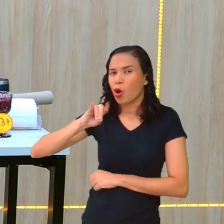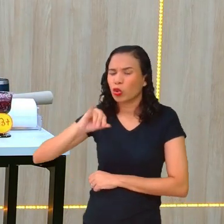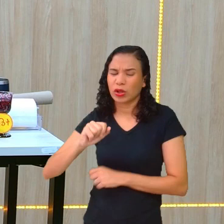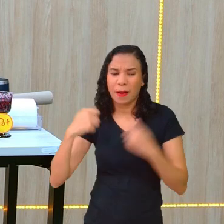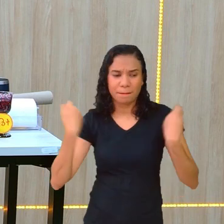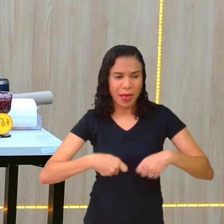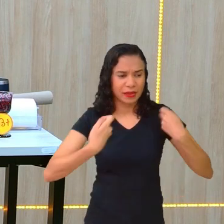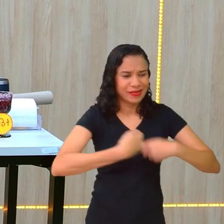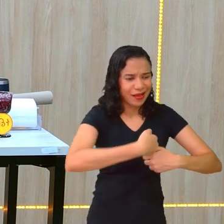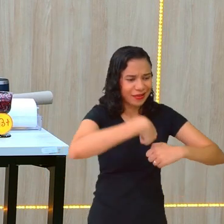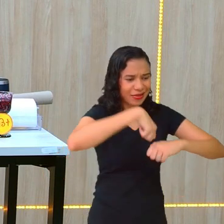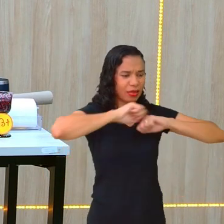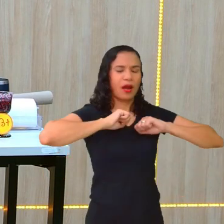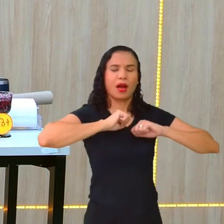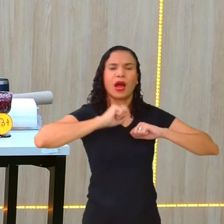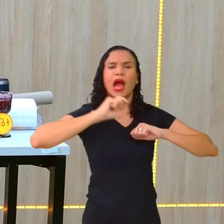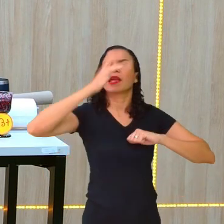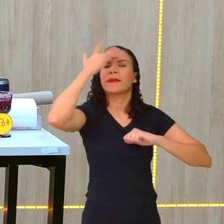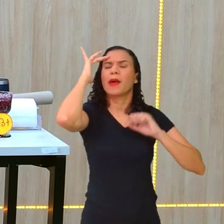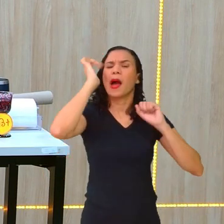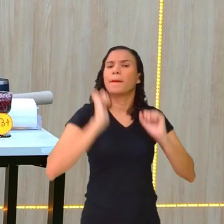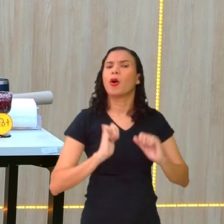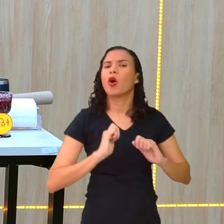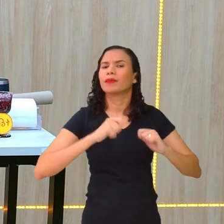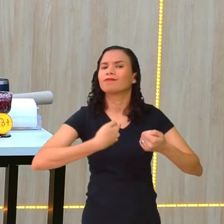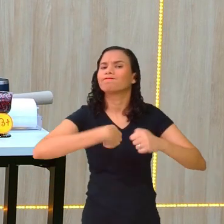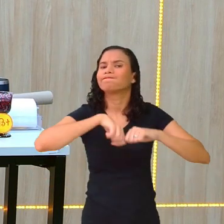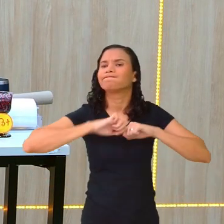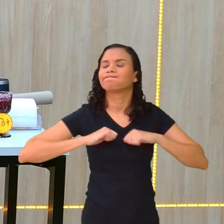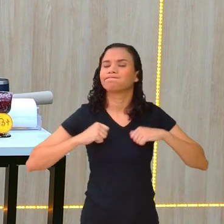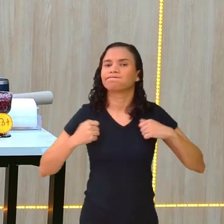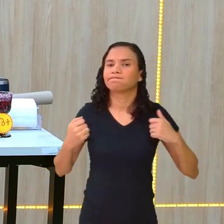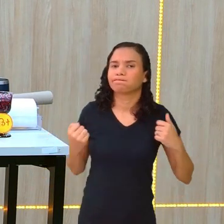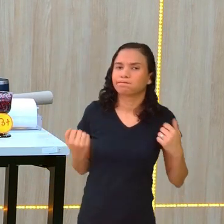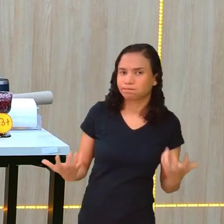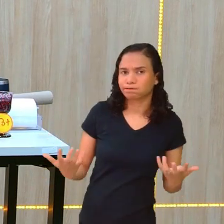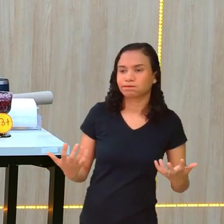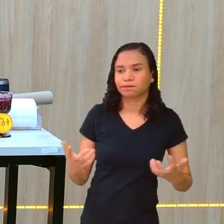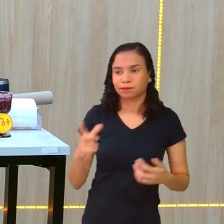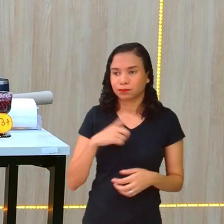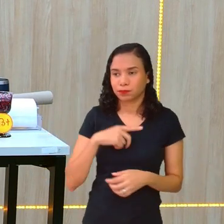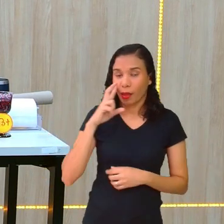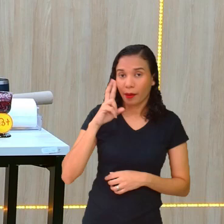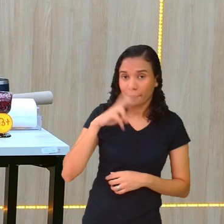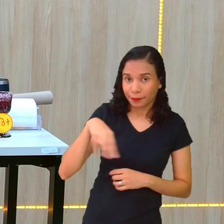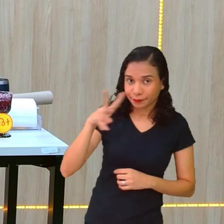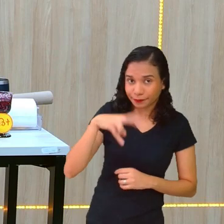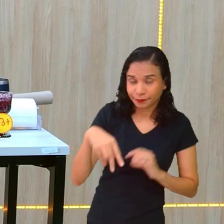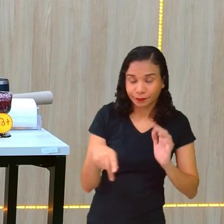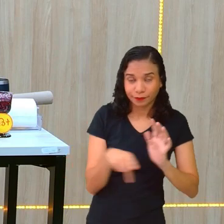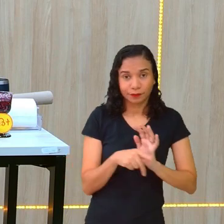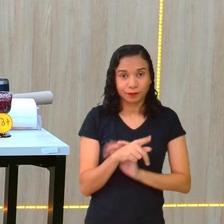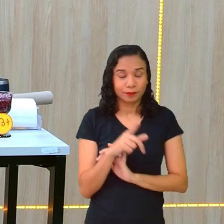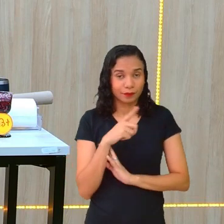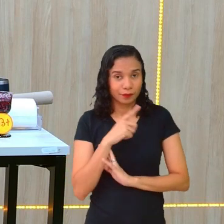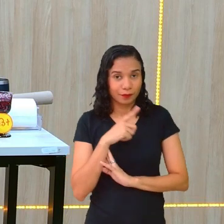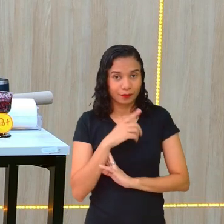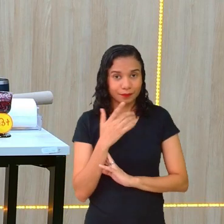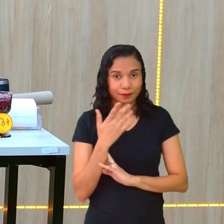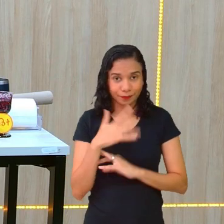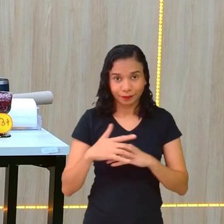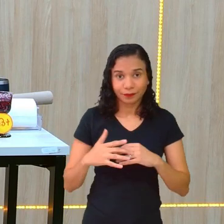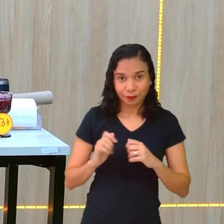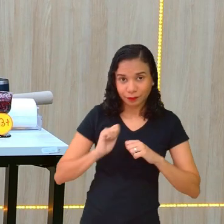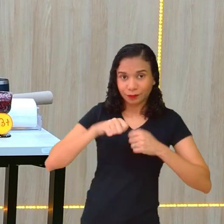de doador. Vamos ver quem pode doar para a professora Cláudia. Então, aqui a gente vê, ó, que esse como doador universal já